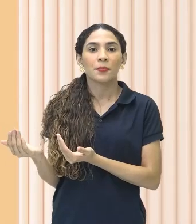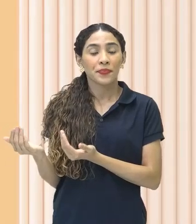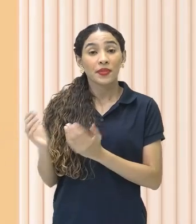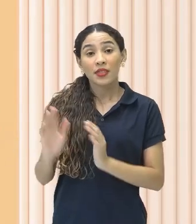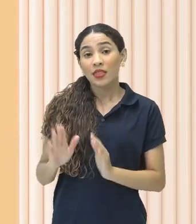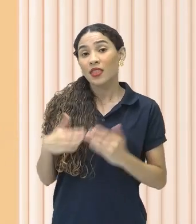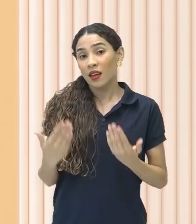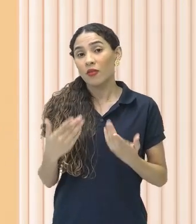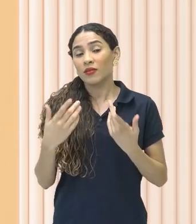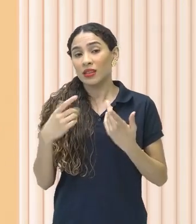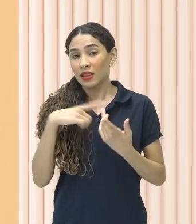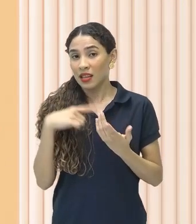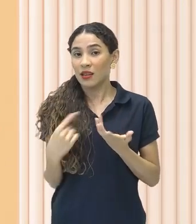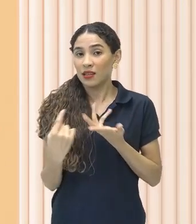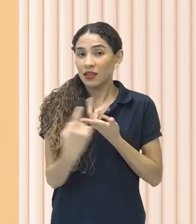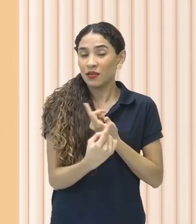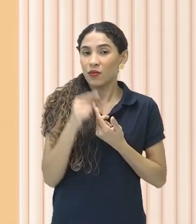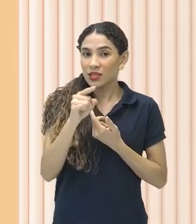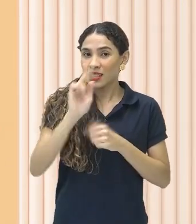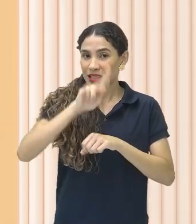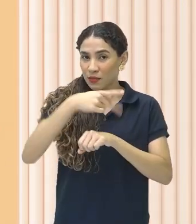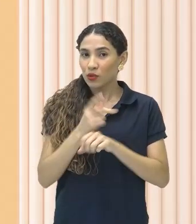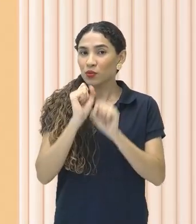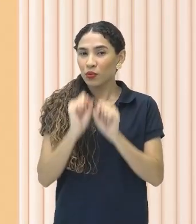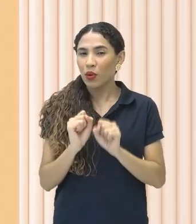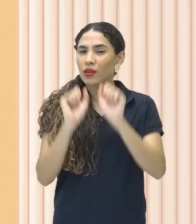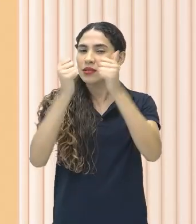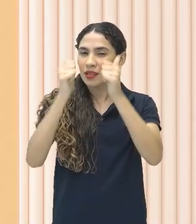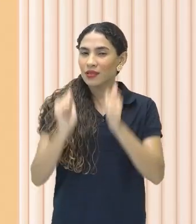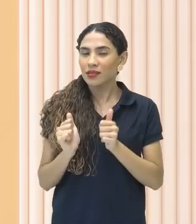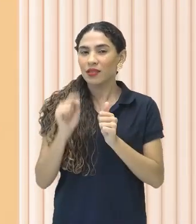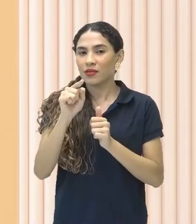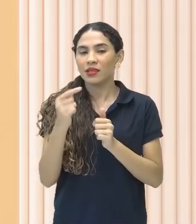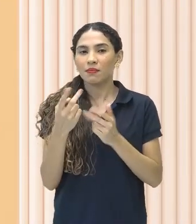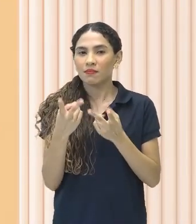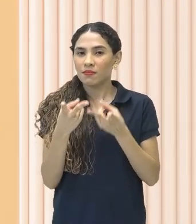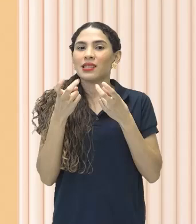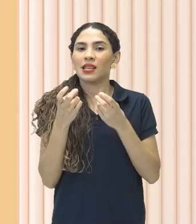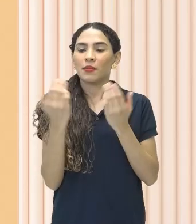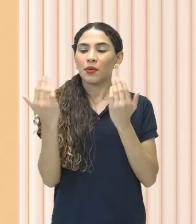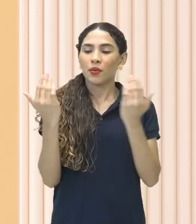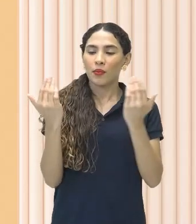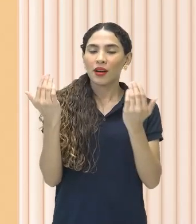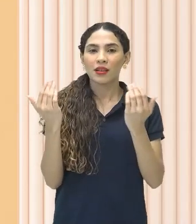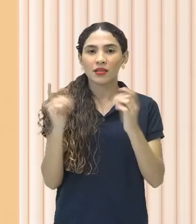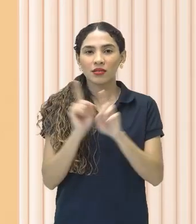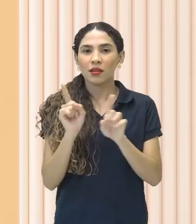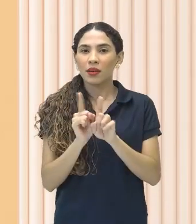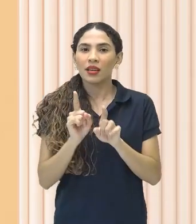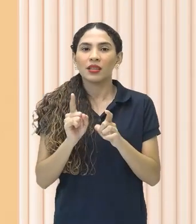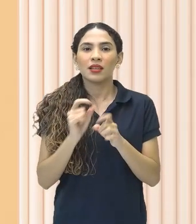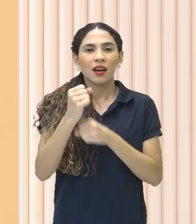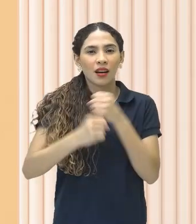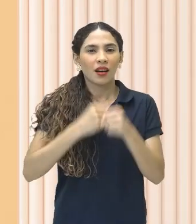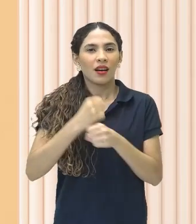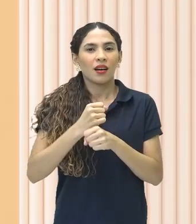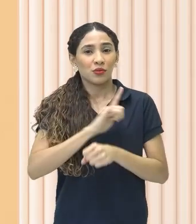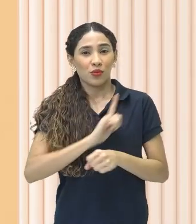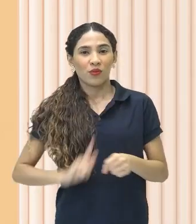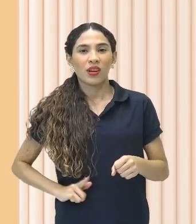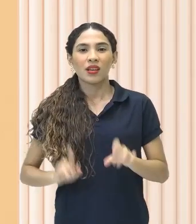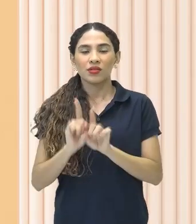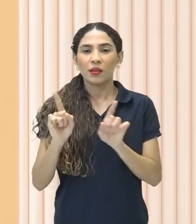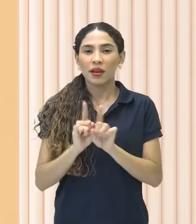Então, tem questões que vocês depois podem, a gente analisando, a gente verificando, comparando, né, os anos, né, os